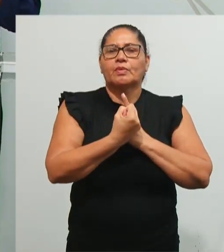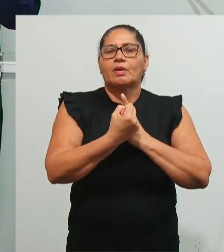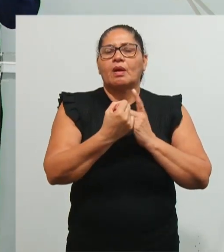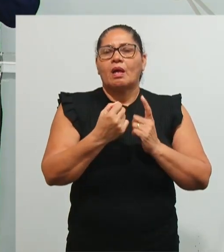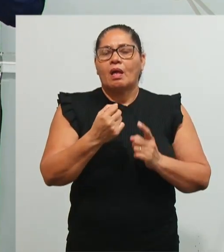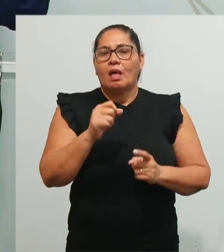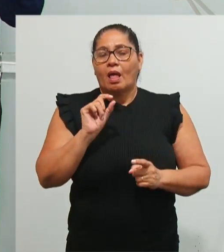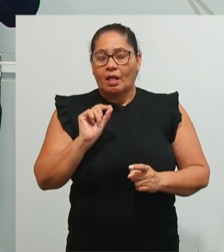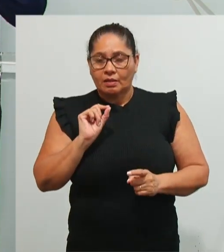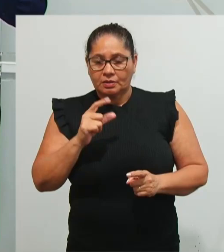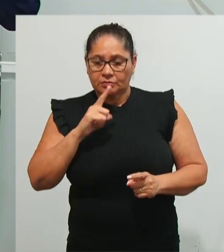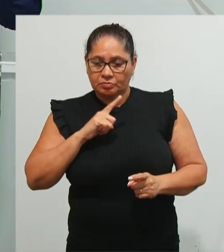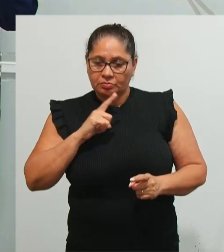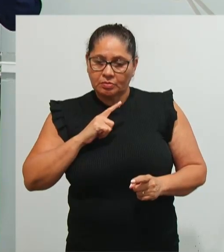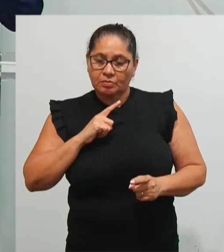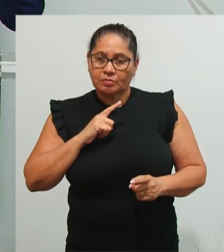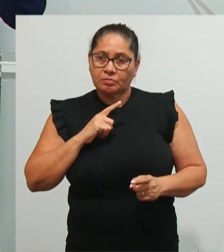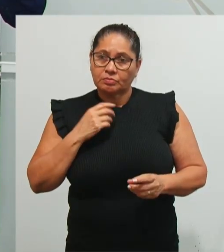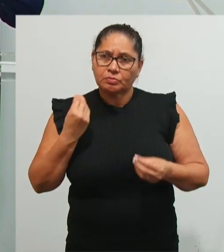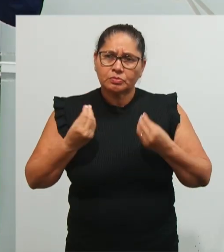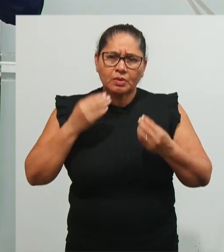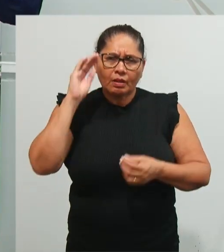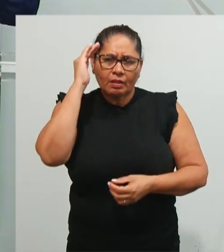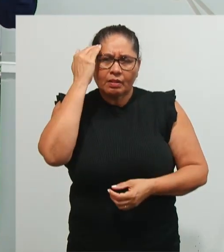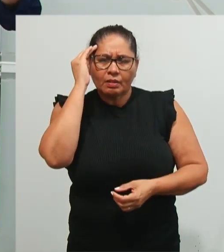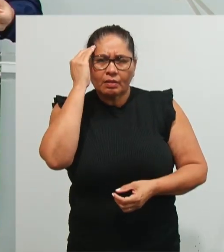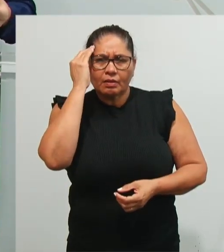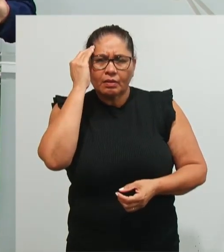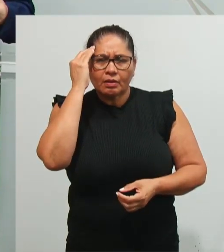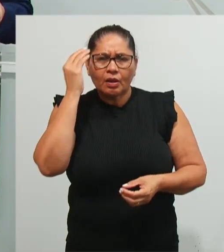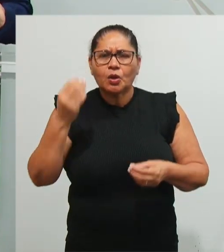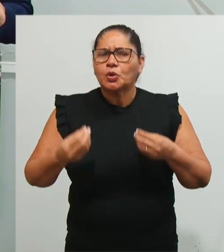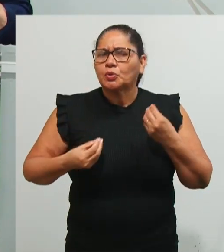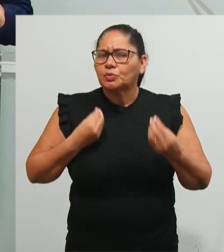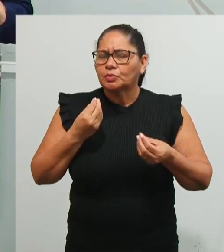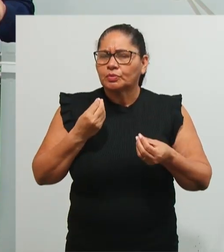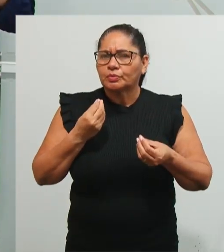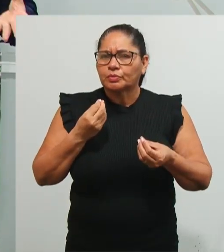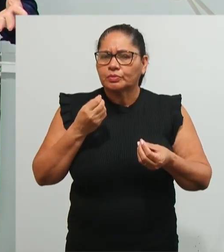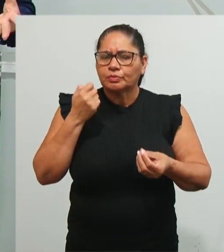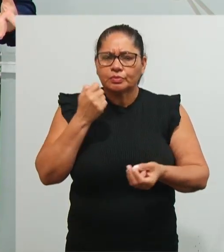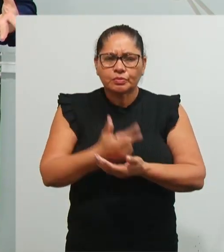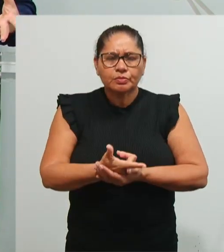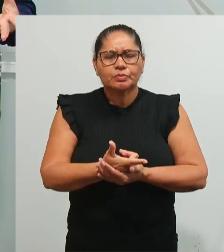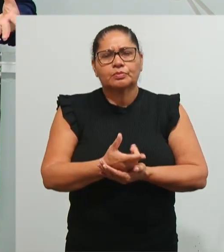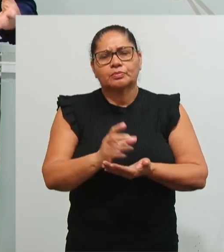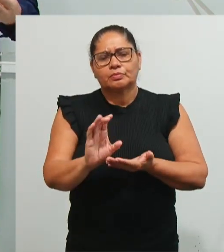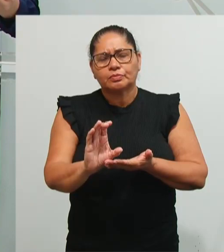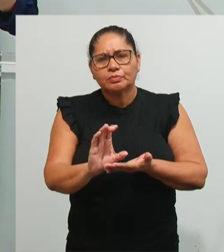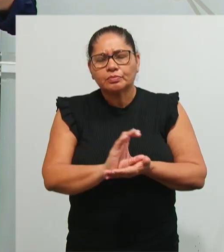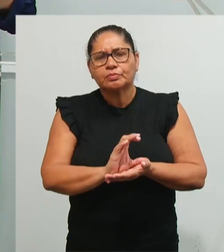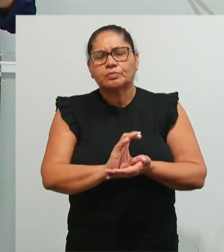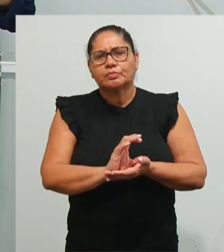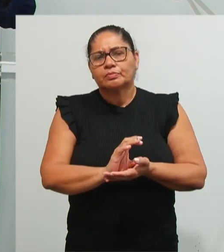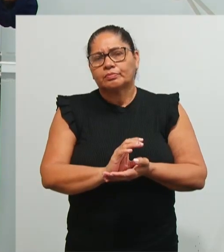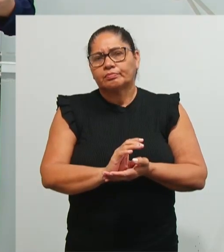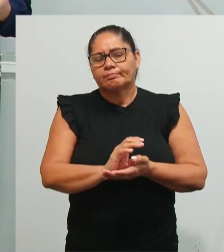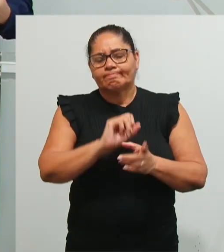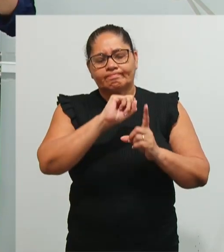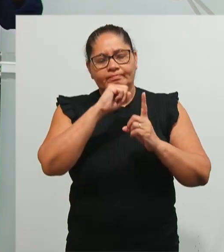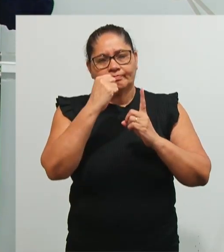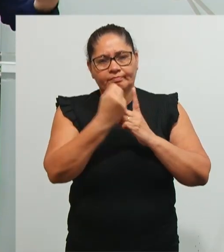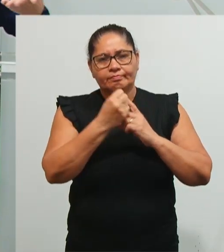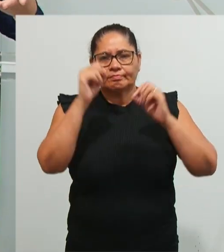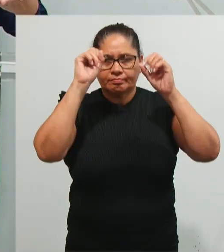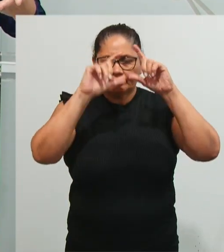ter mais noção dos dados de como o gasto público vai interferir na realidade da sociedade. Essa lei da